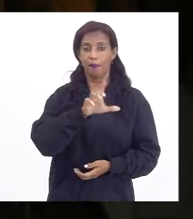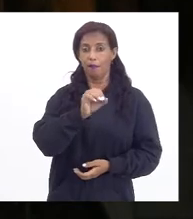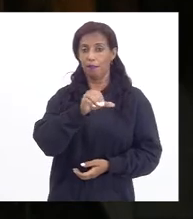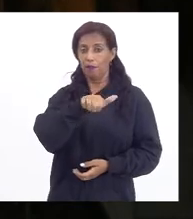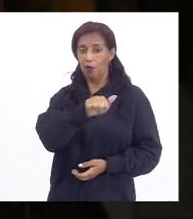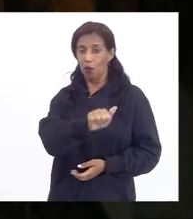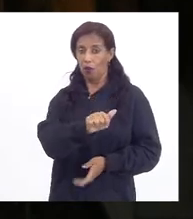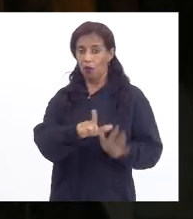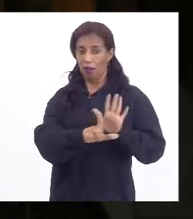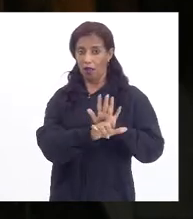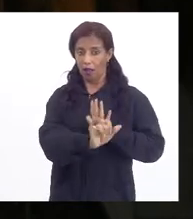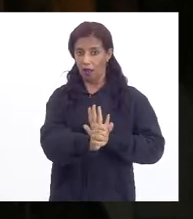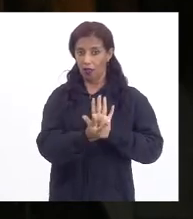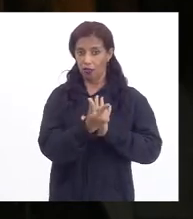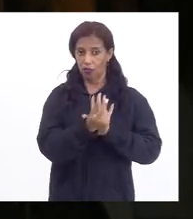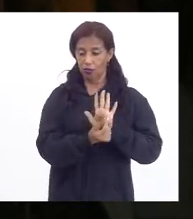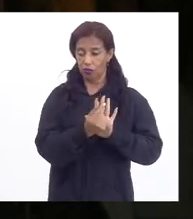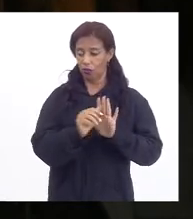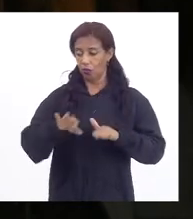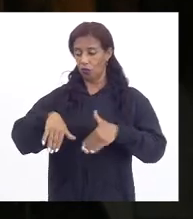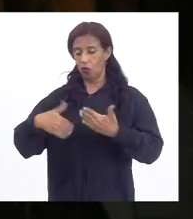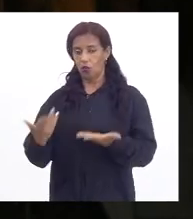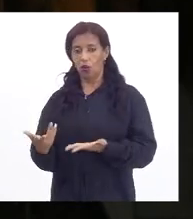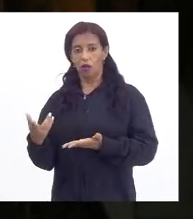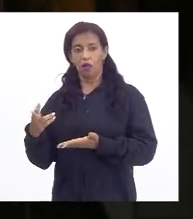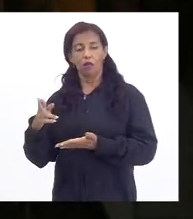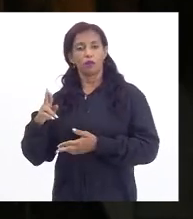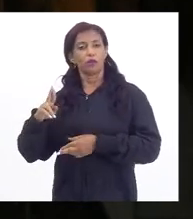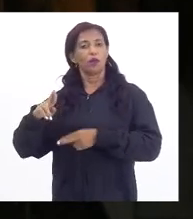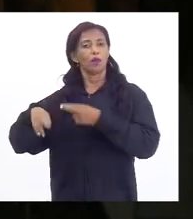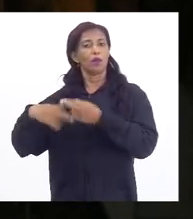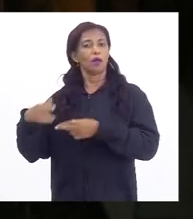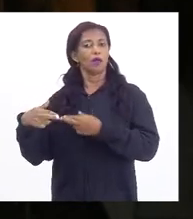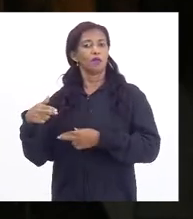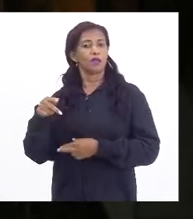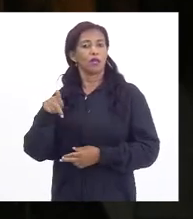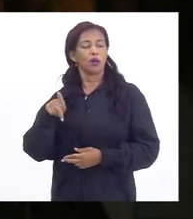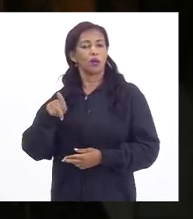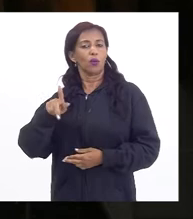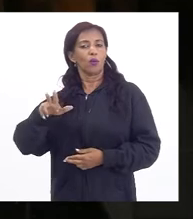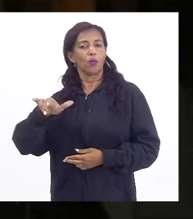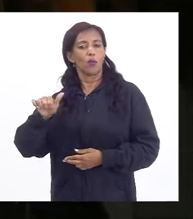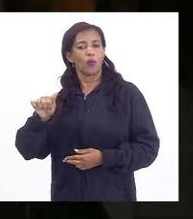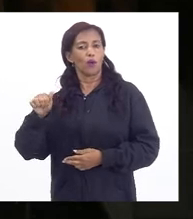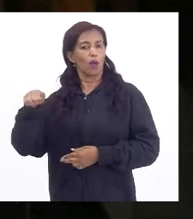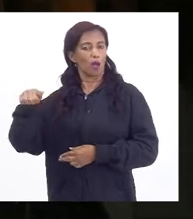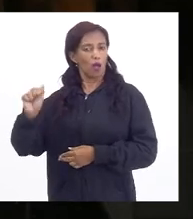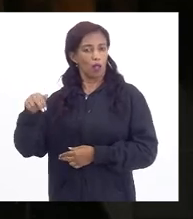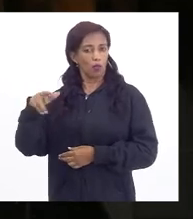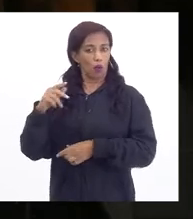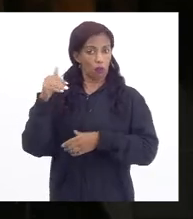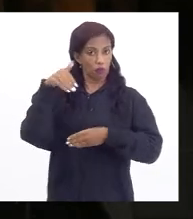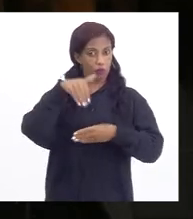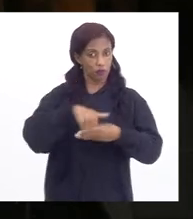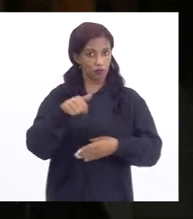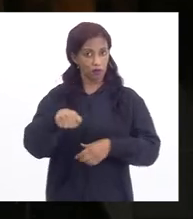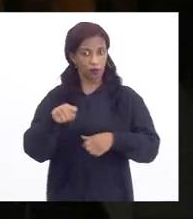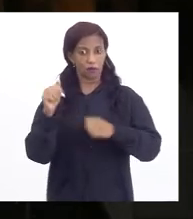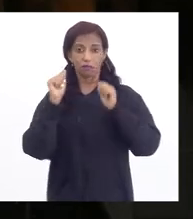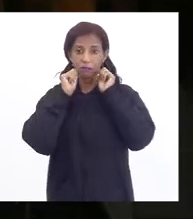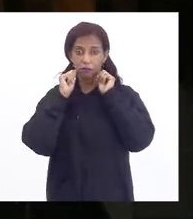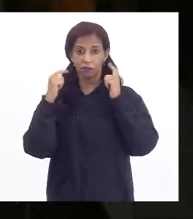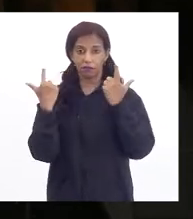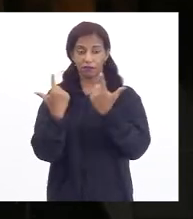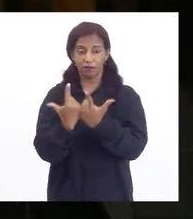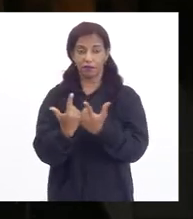lei orçamentária, quanto a revisão do plano plurianual, vão ser votados pela Casa,